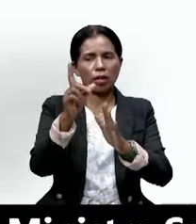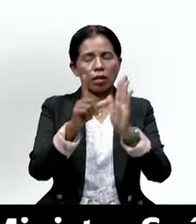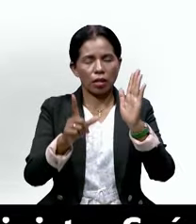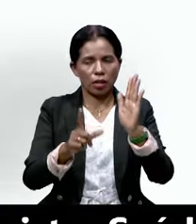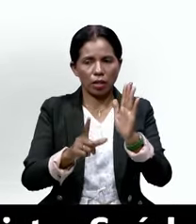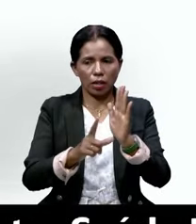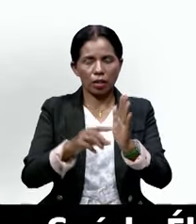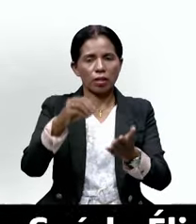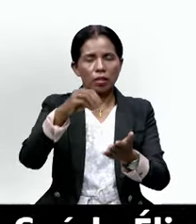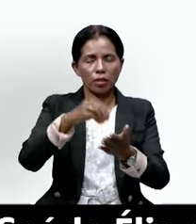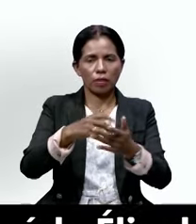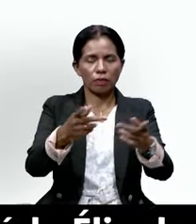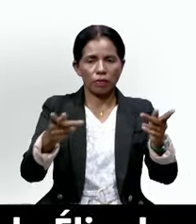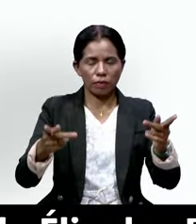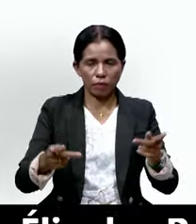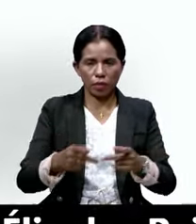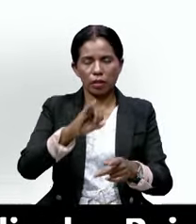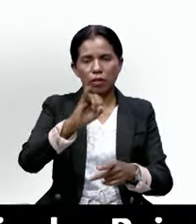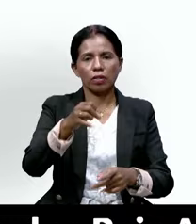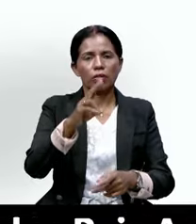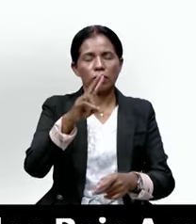cria centro reabilitação juvenil.